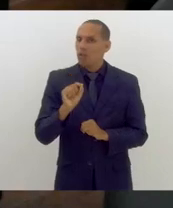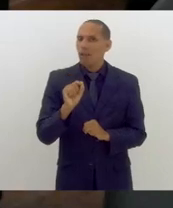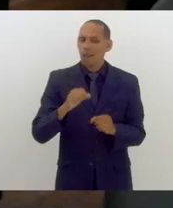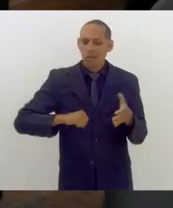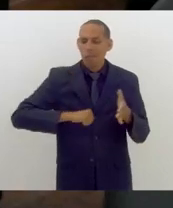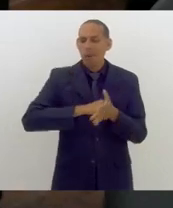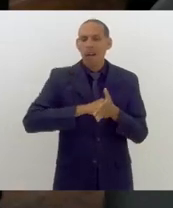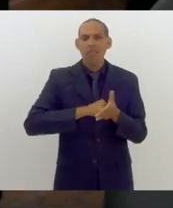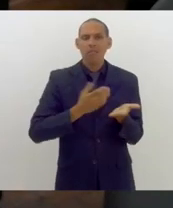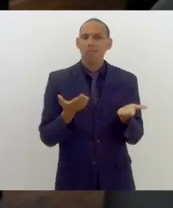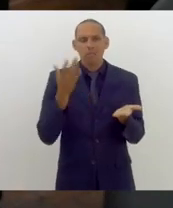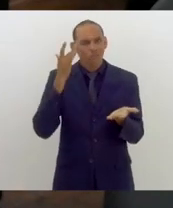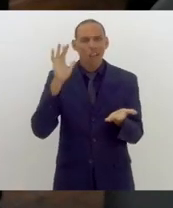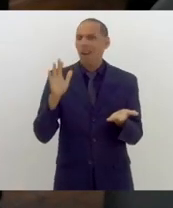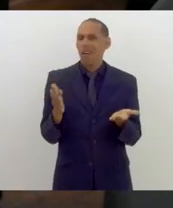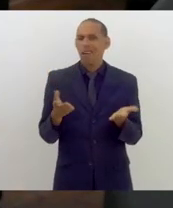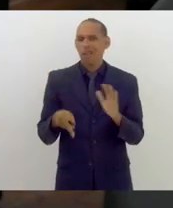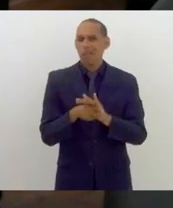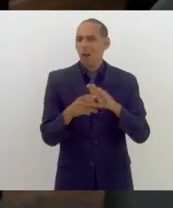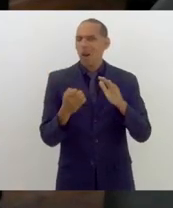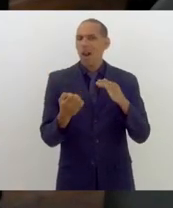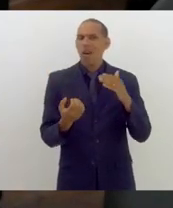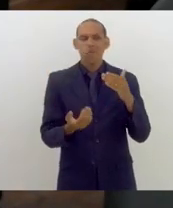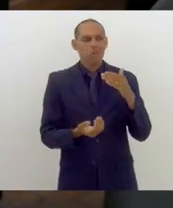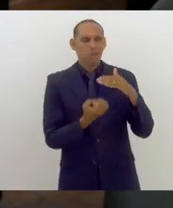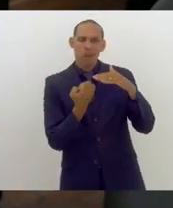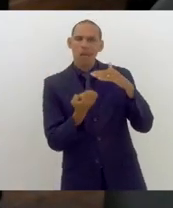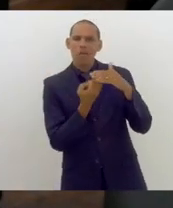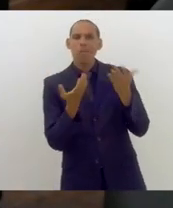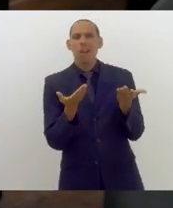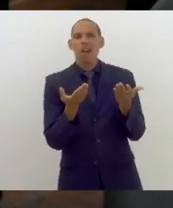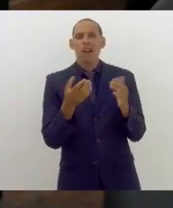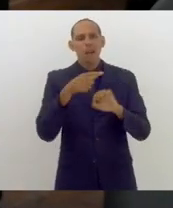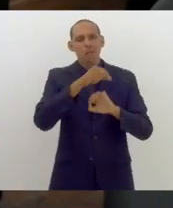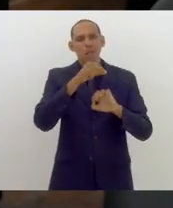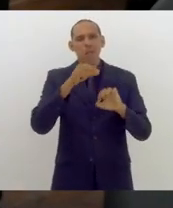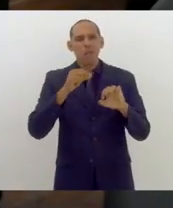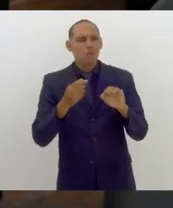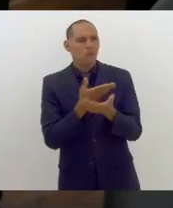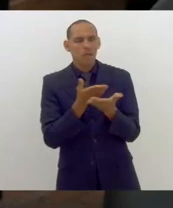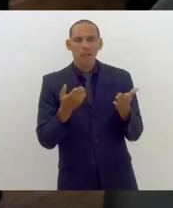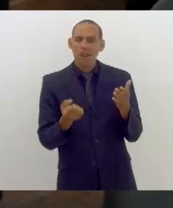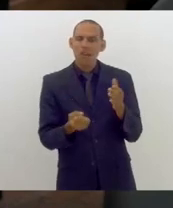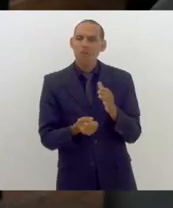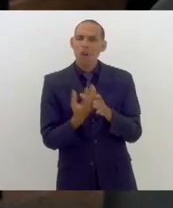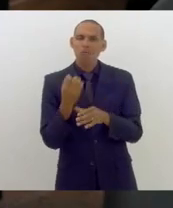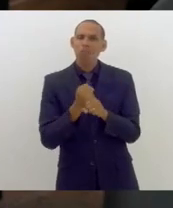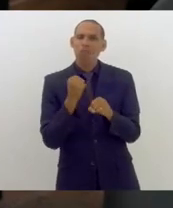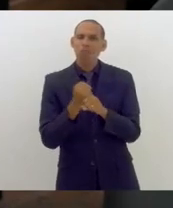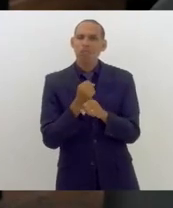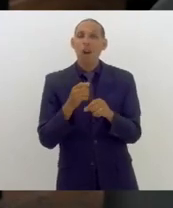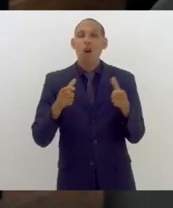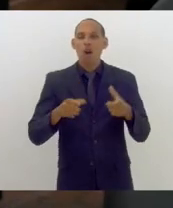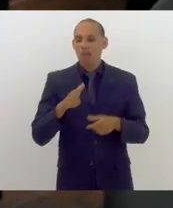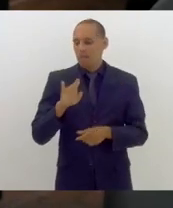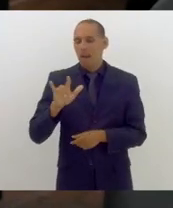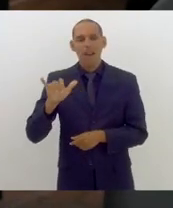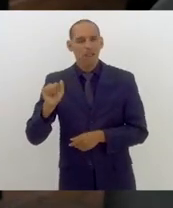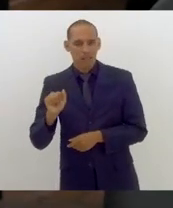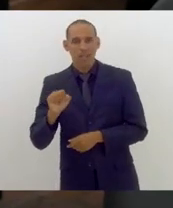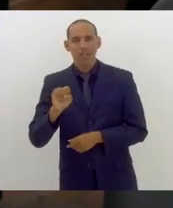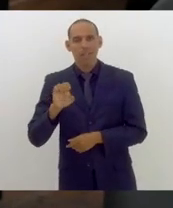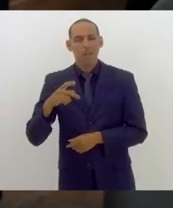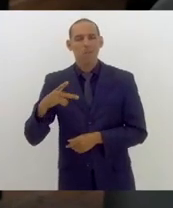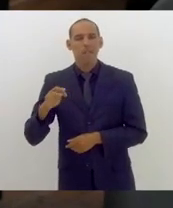eram os impactos né que esses Empreendimentos causariam ali na nossa na nossa Baía de Sepetiba né Nós temos diversos animais ameaçados